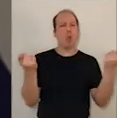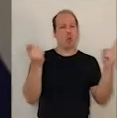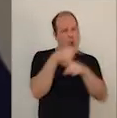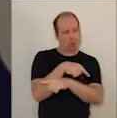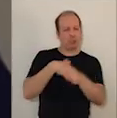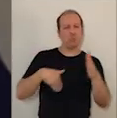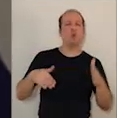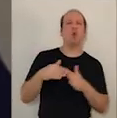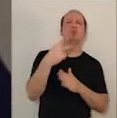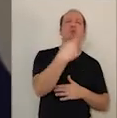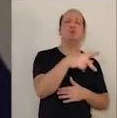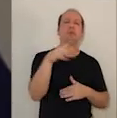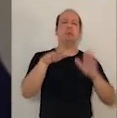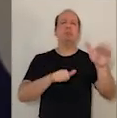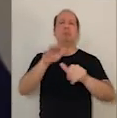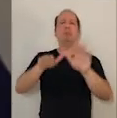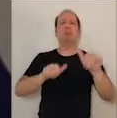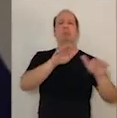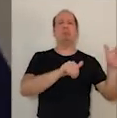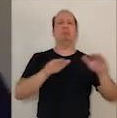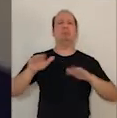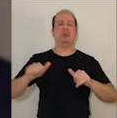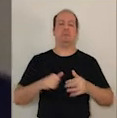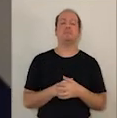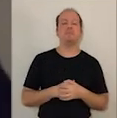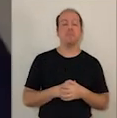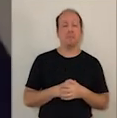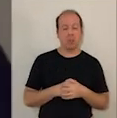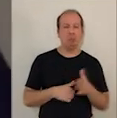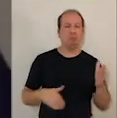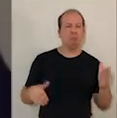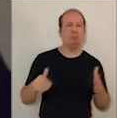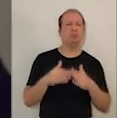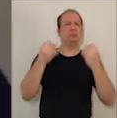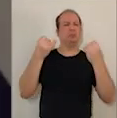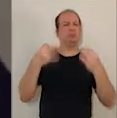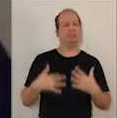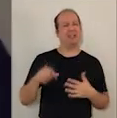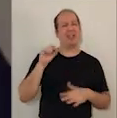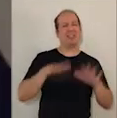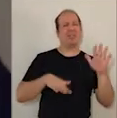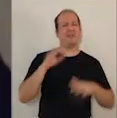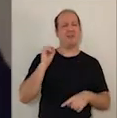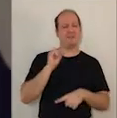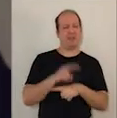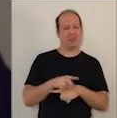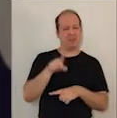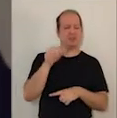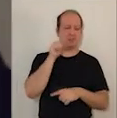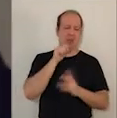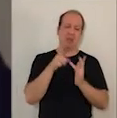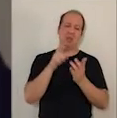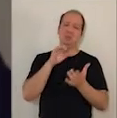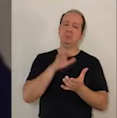todos os outros intimados a aqui comparecerem, considerando ainda que a suposta vítima, Colomba, não lhe